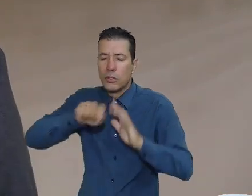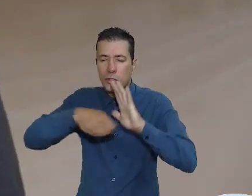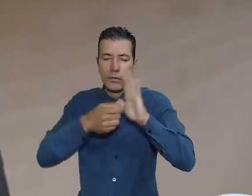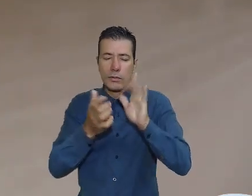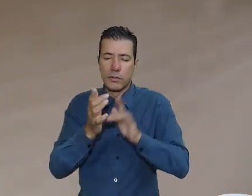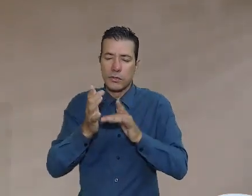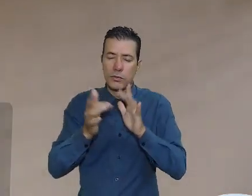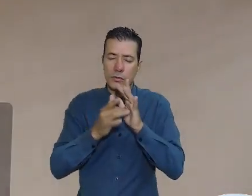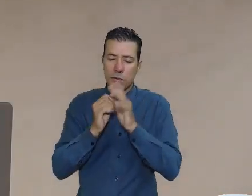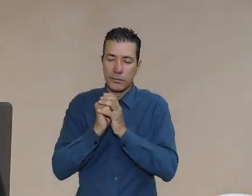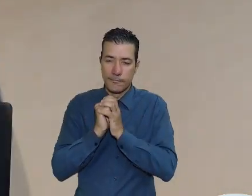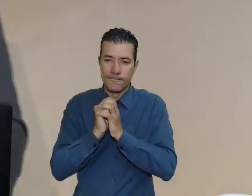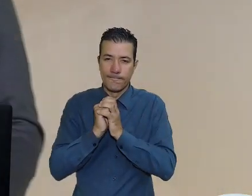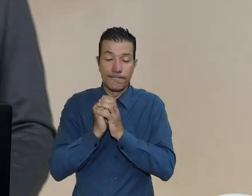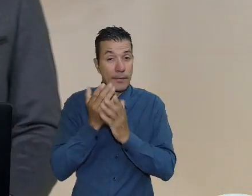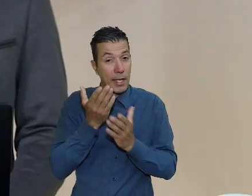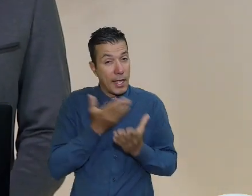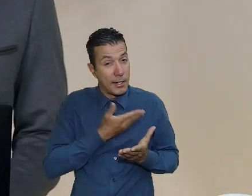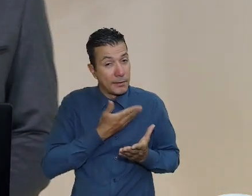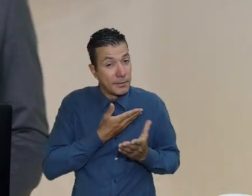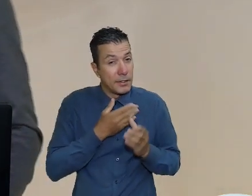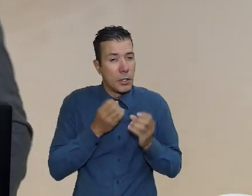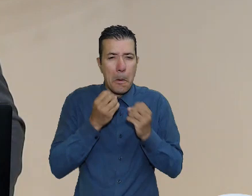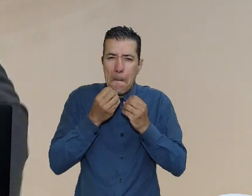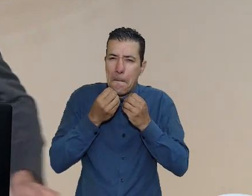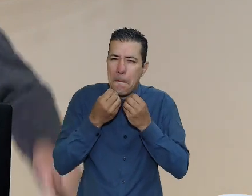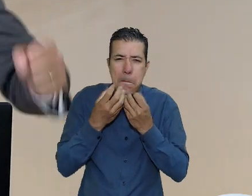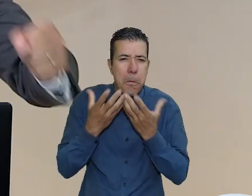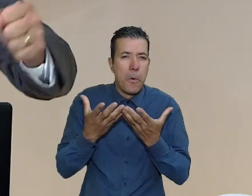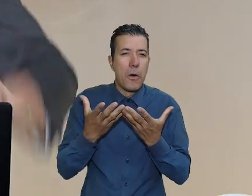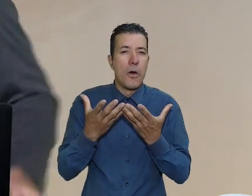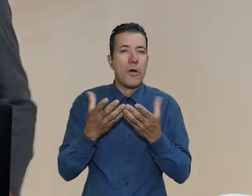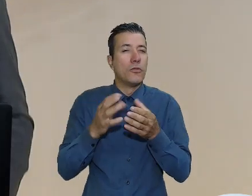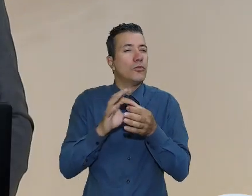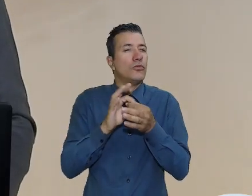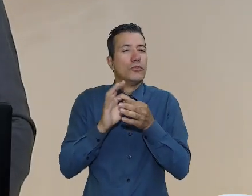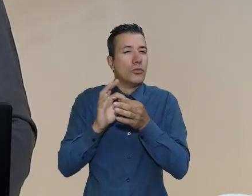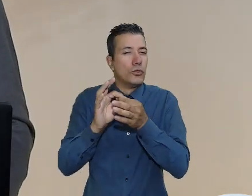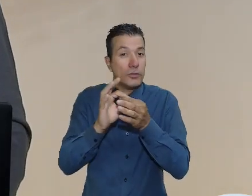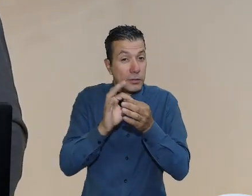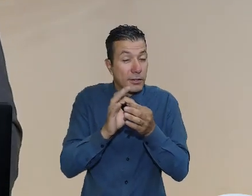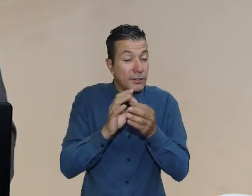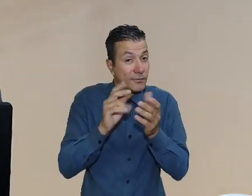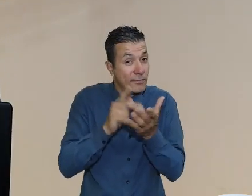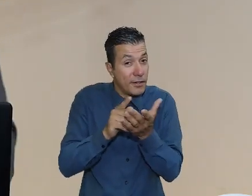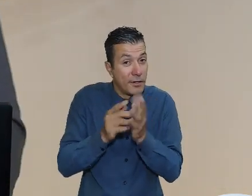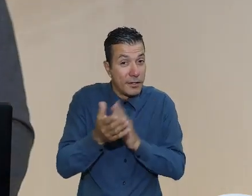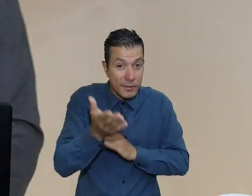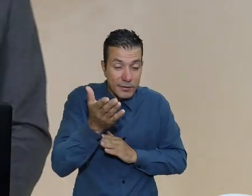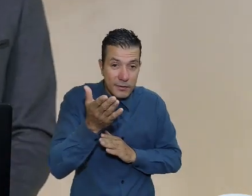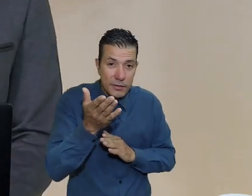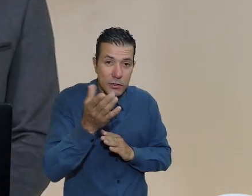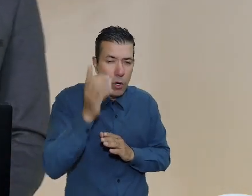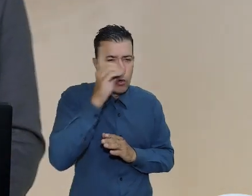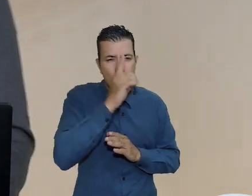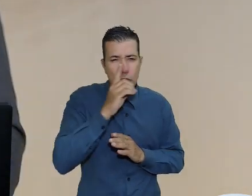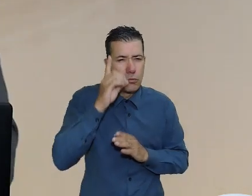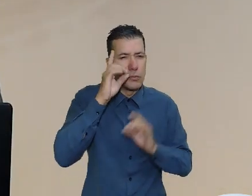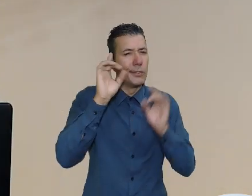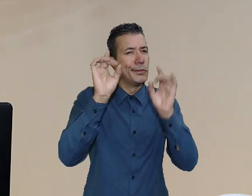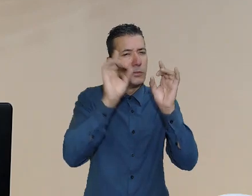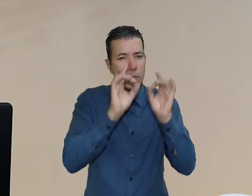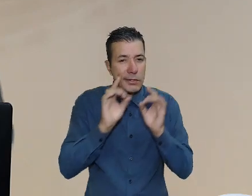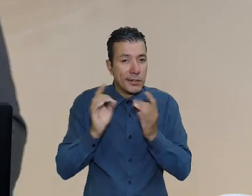Amém. Amigos, que coisa boa é nós estarmos mais uma noite juntos, não é verdade? É mais um domingo